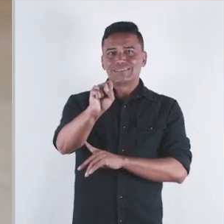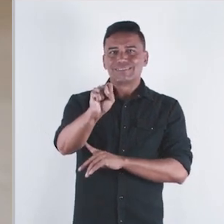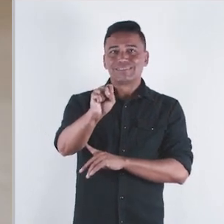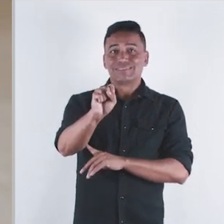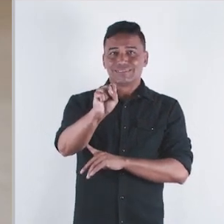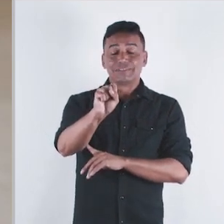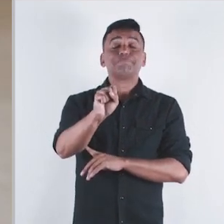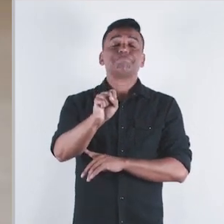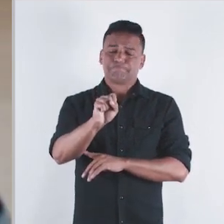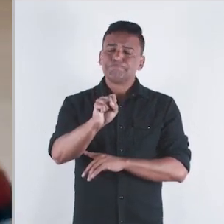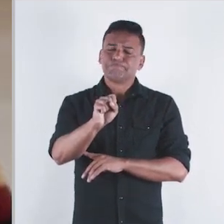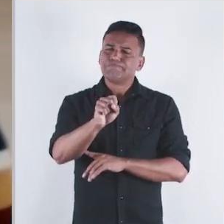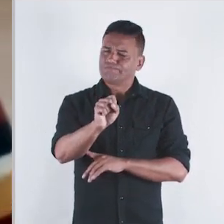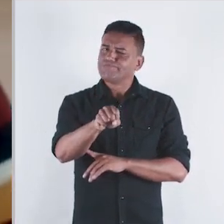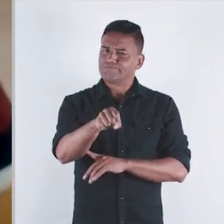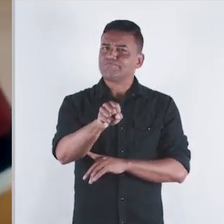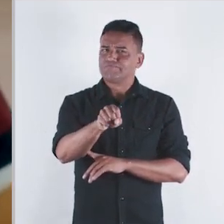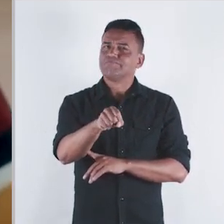Então,